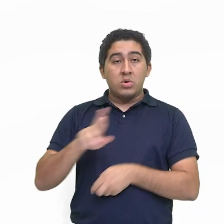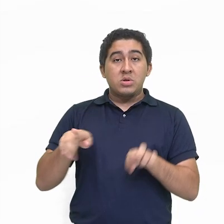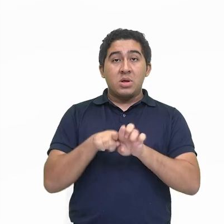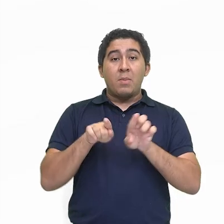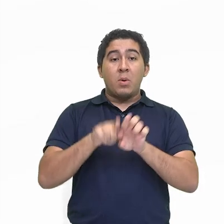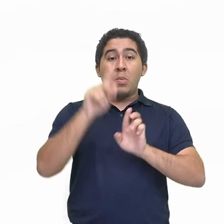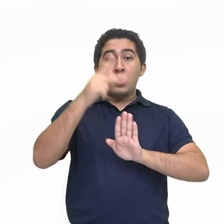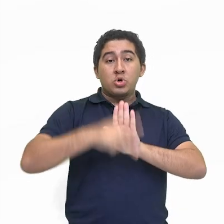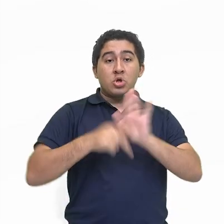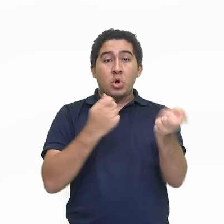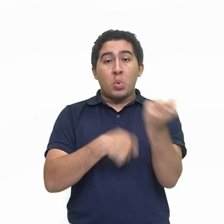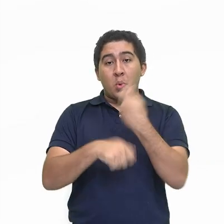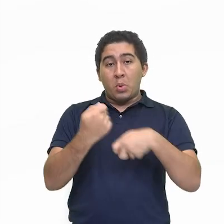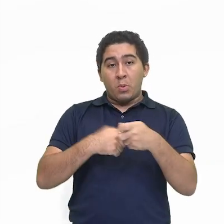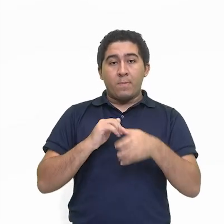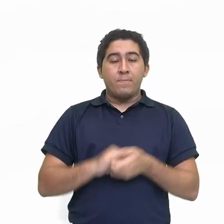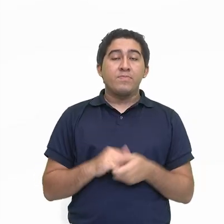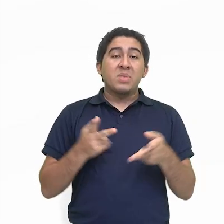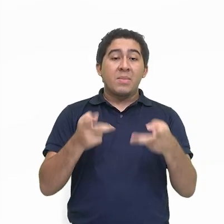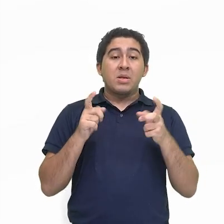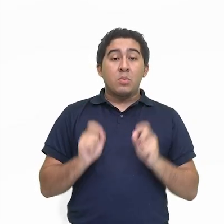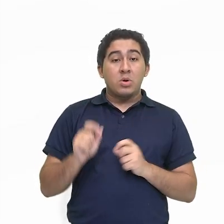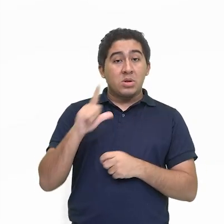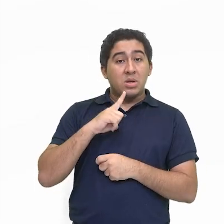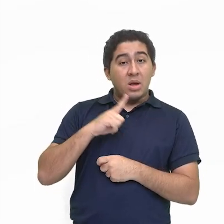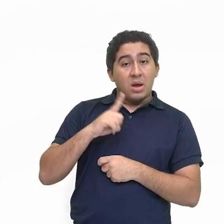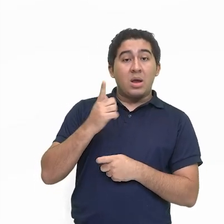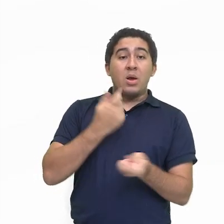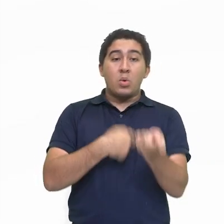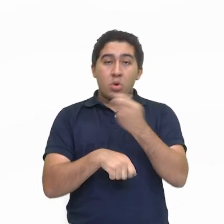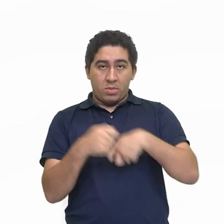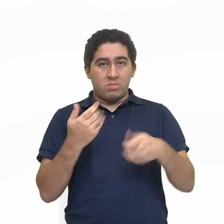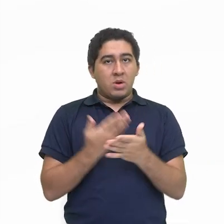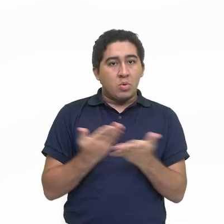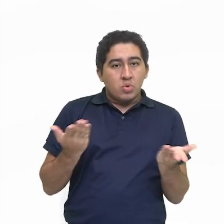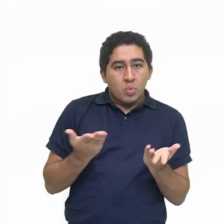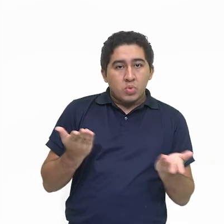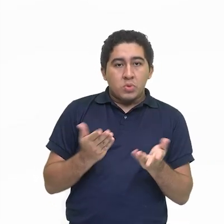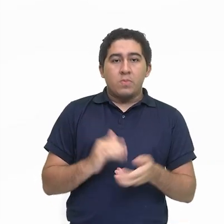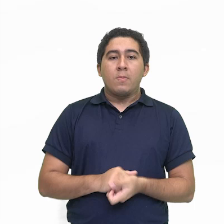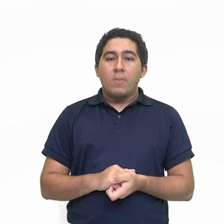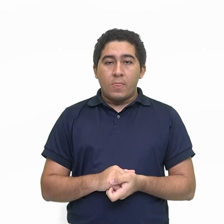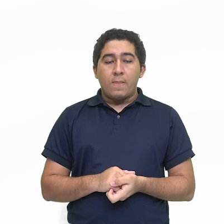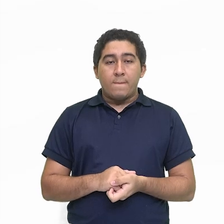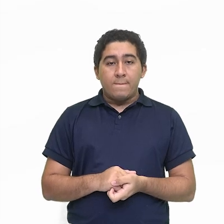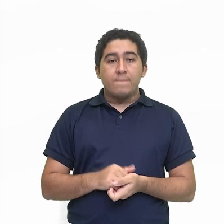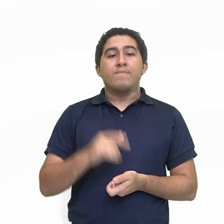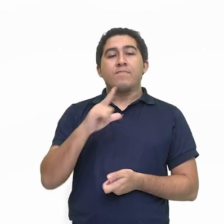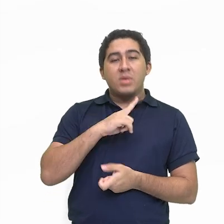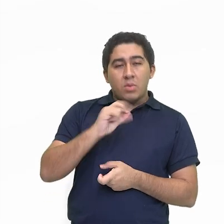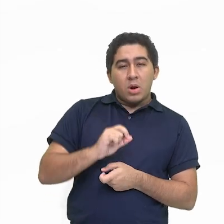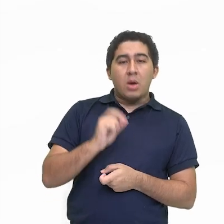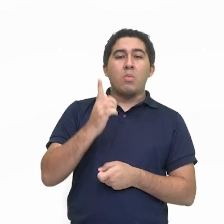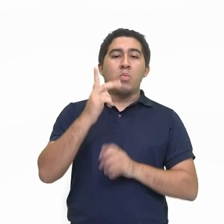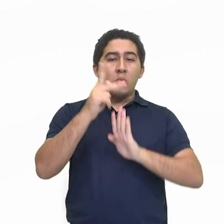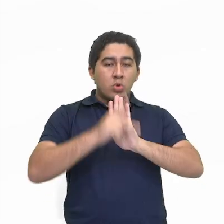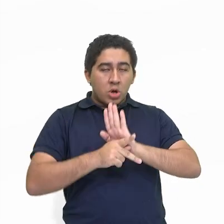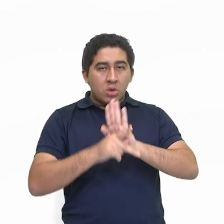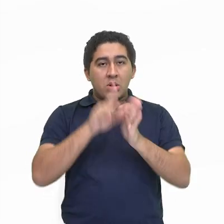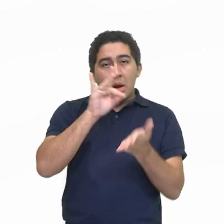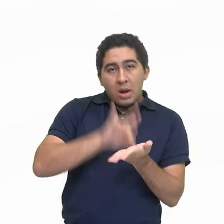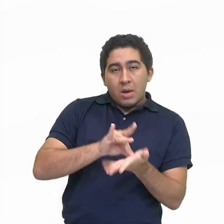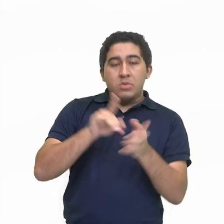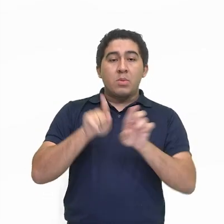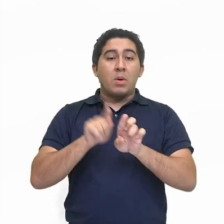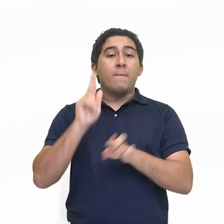planos econômicos. Percebam que estamos falando bastante de economia na aula de hoje, né? Importância do Plano Real, né?